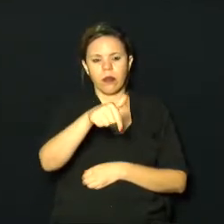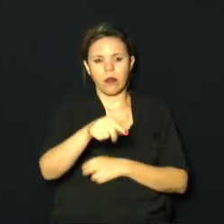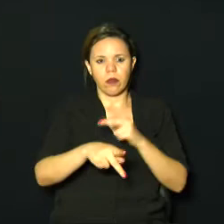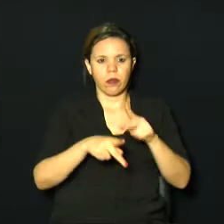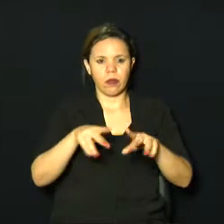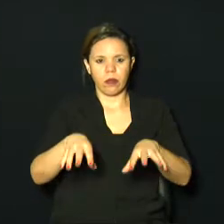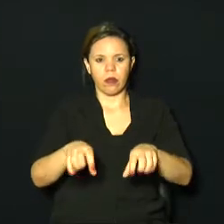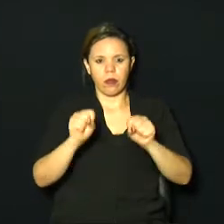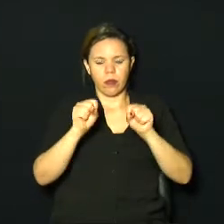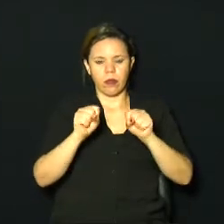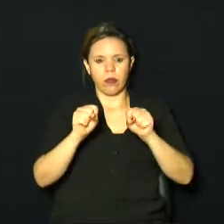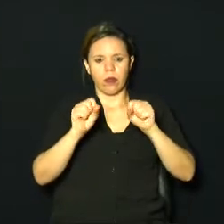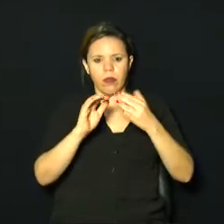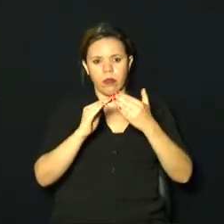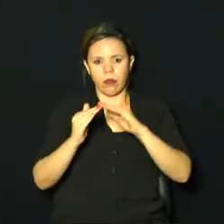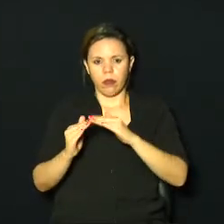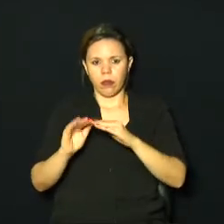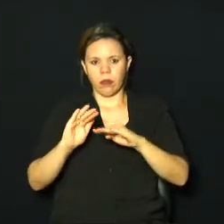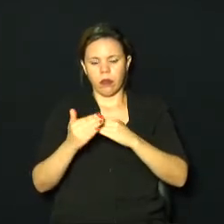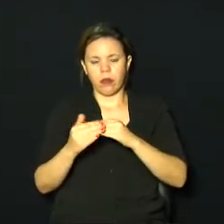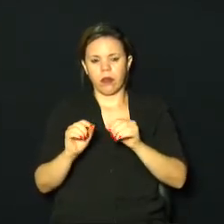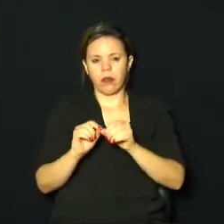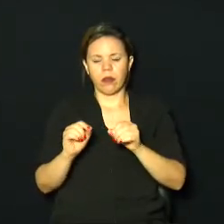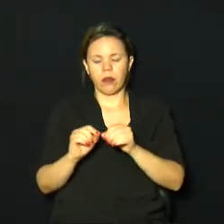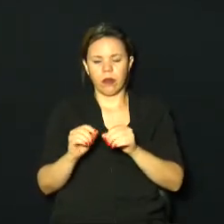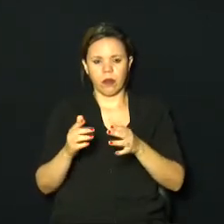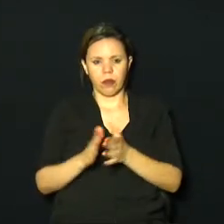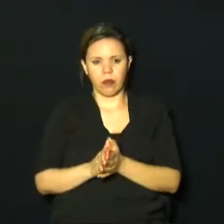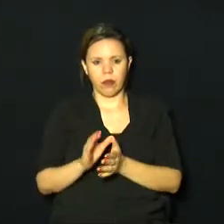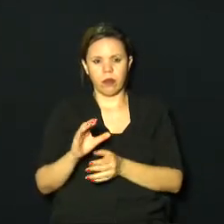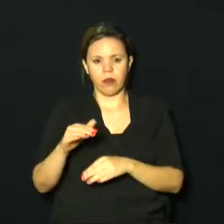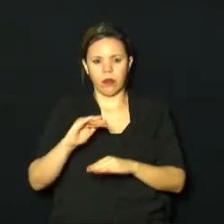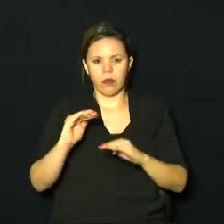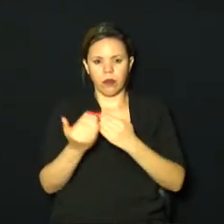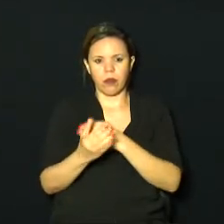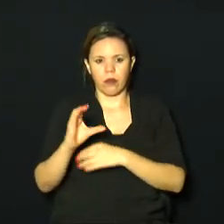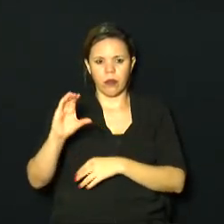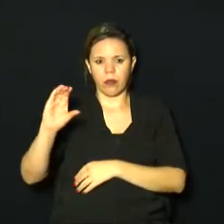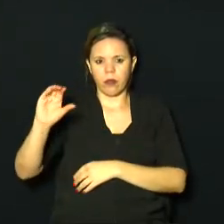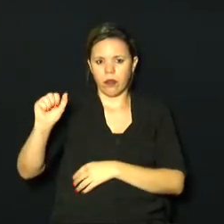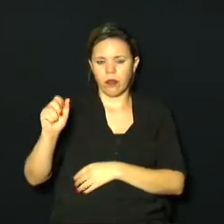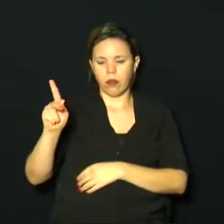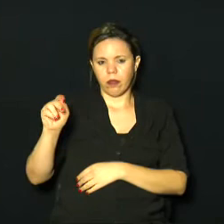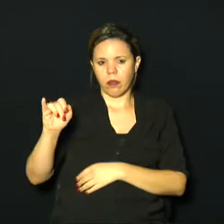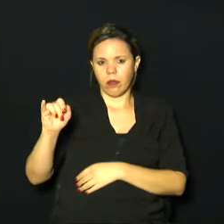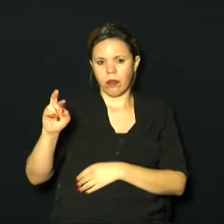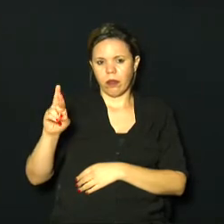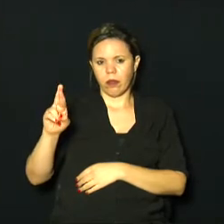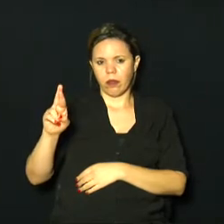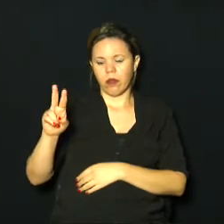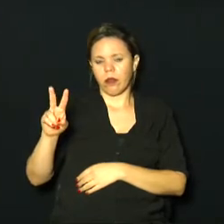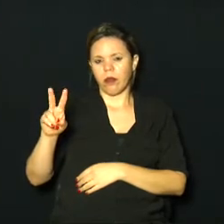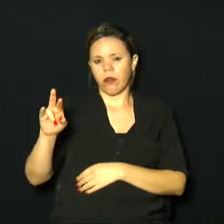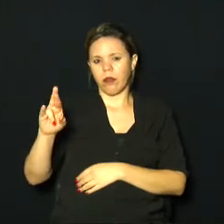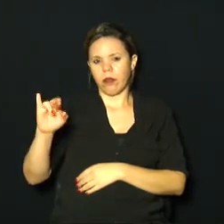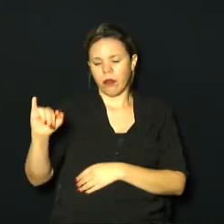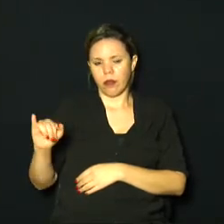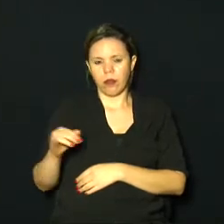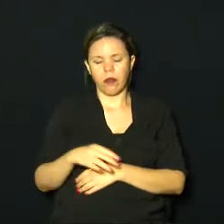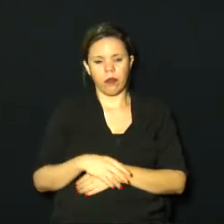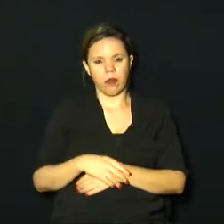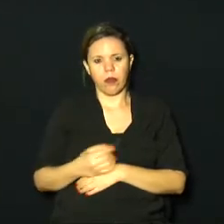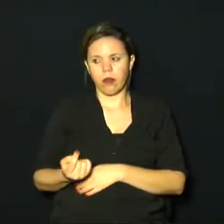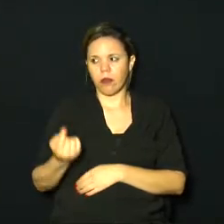que ocorreu no Mandela 1, lá no bairro do Capivari, o secretário, o Vandão, à